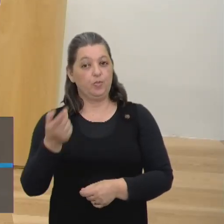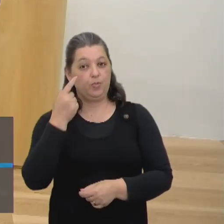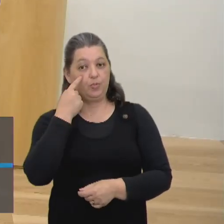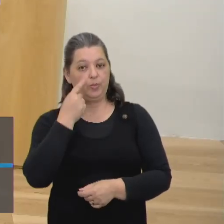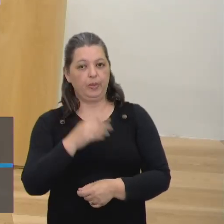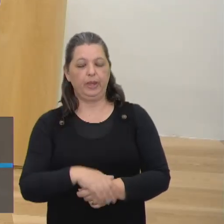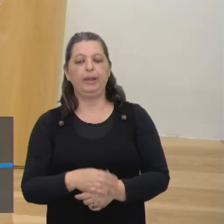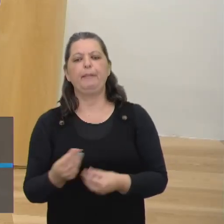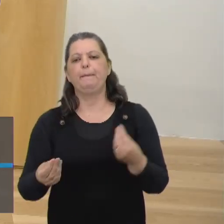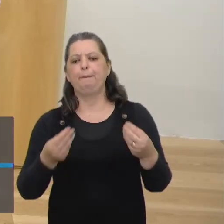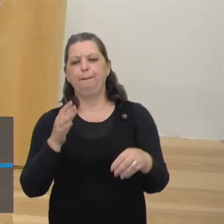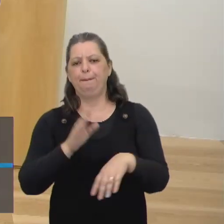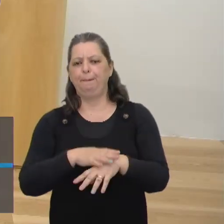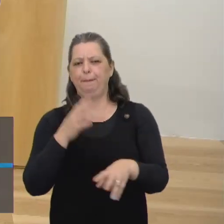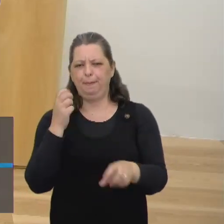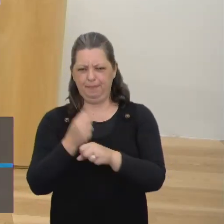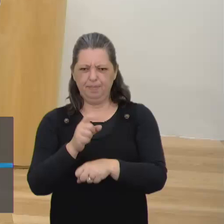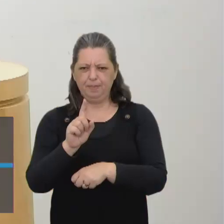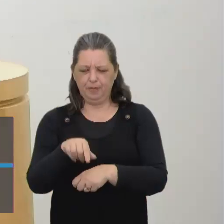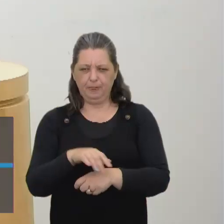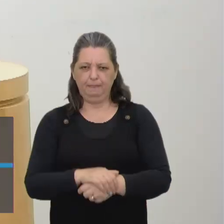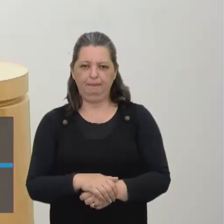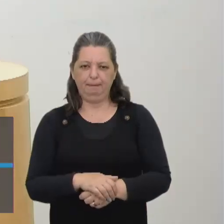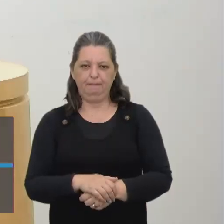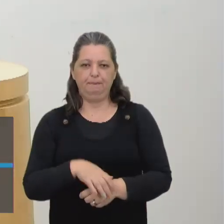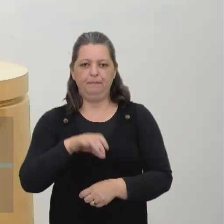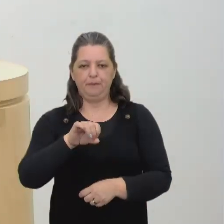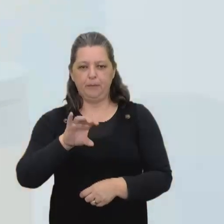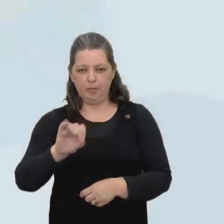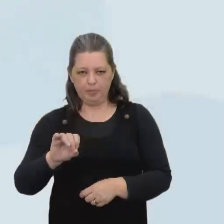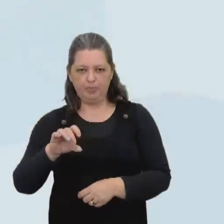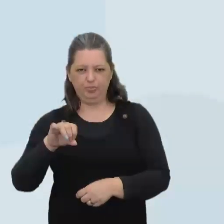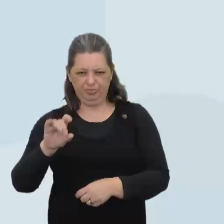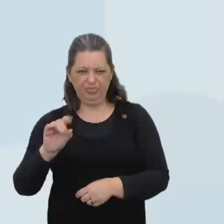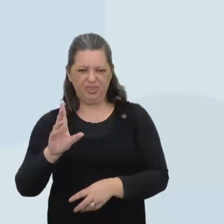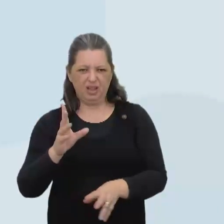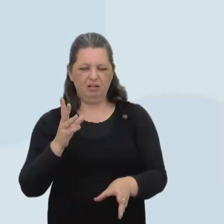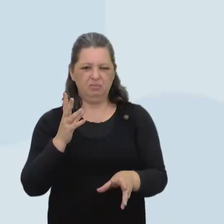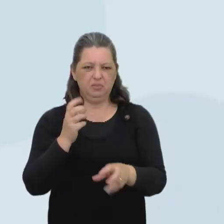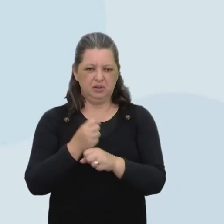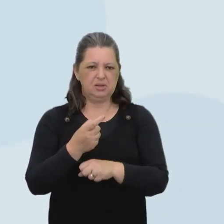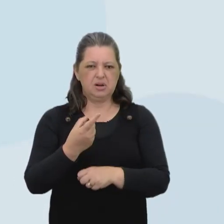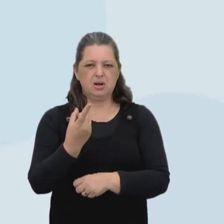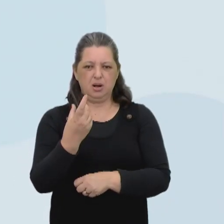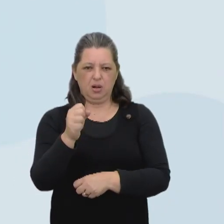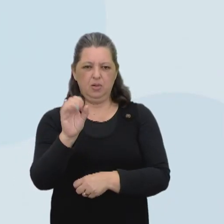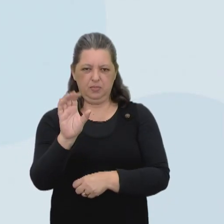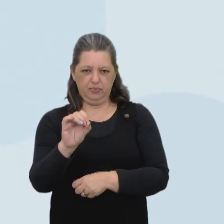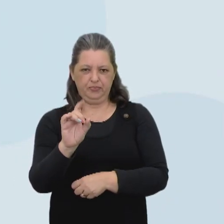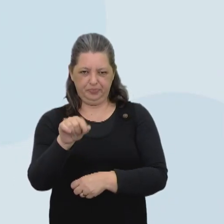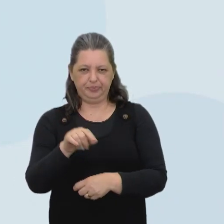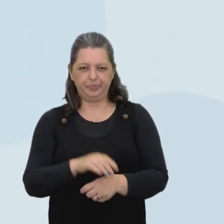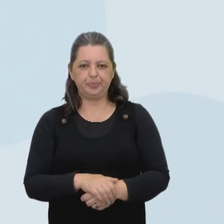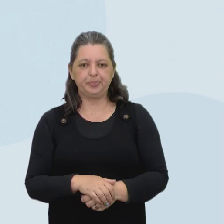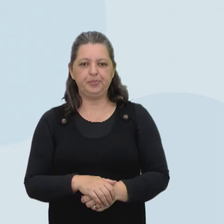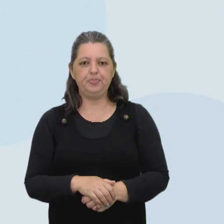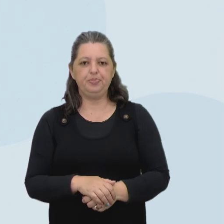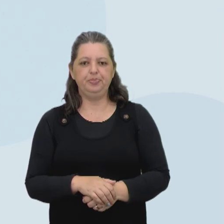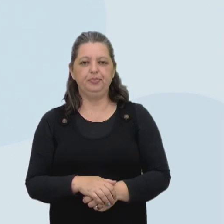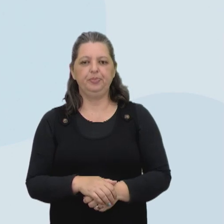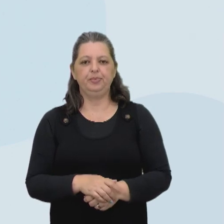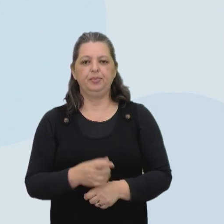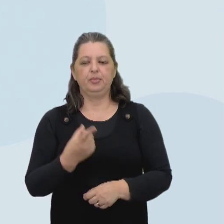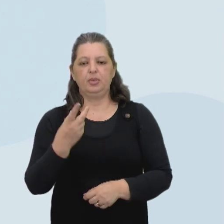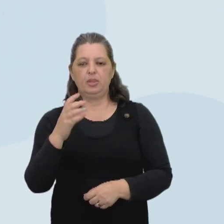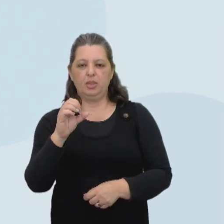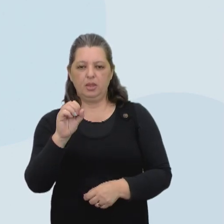Como que a gente faz? Soma tudo? Ah, a gente tem 90, 90. Posso já fazer 90 mais 90 é 180? Posso, vai?